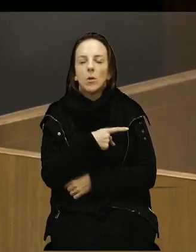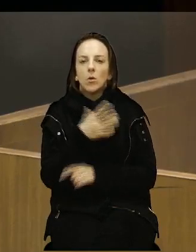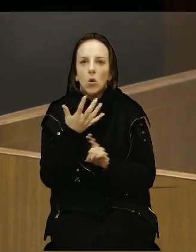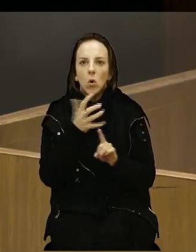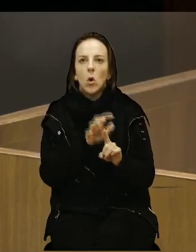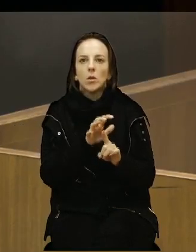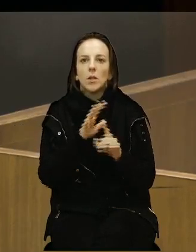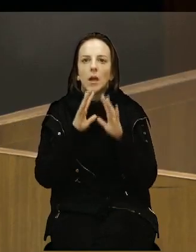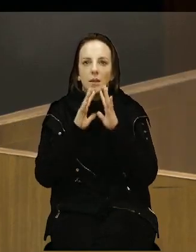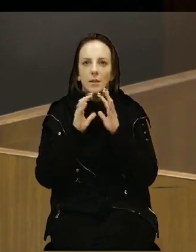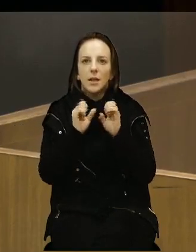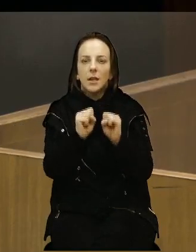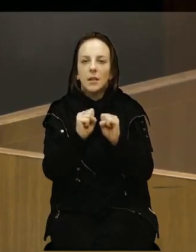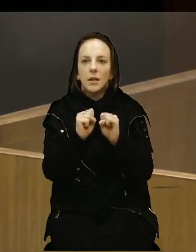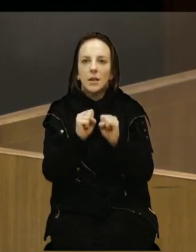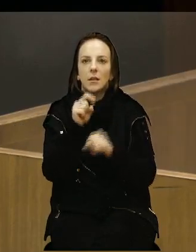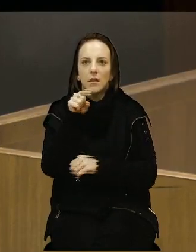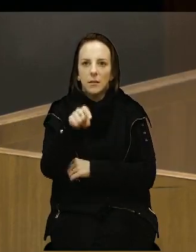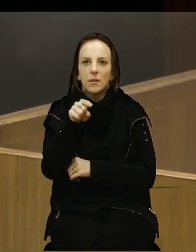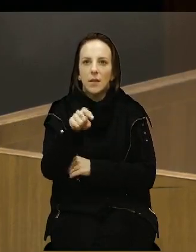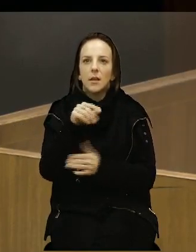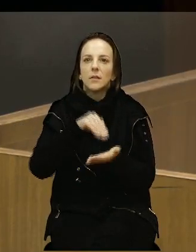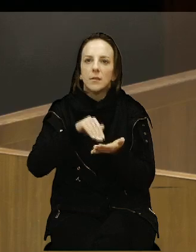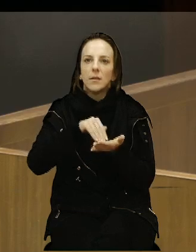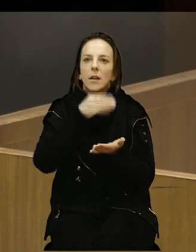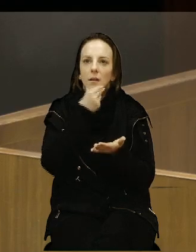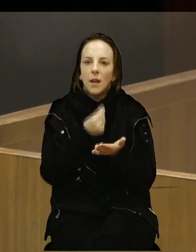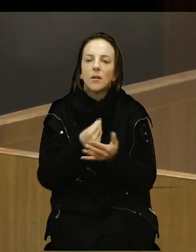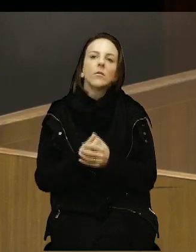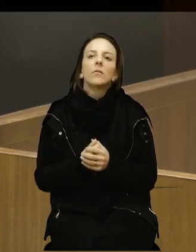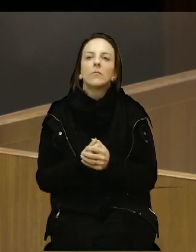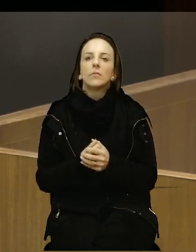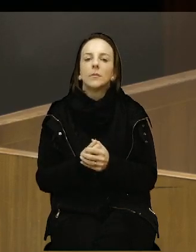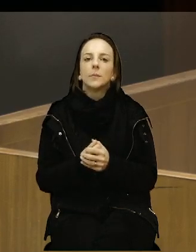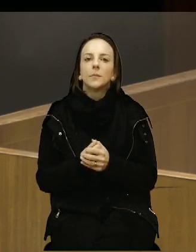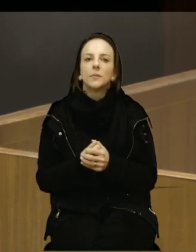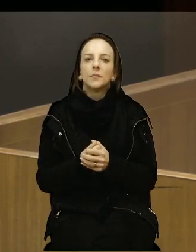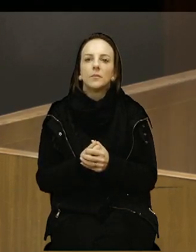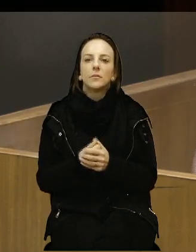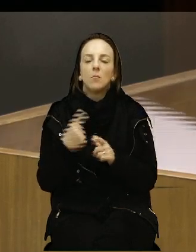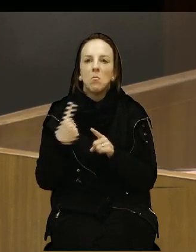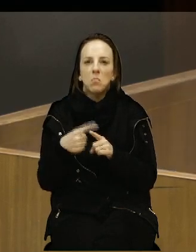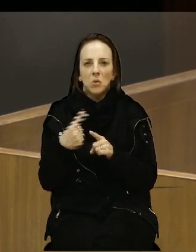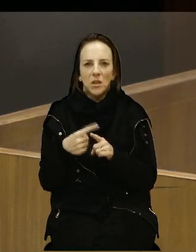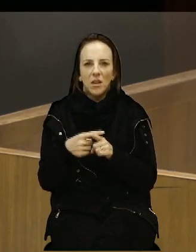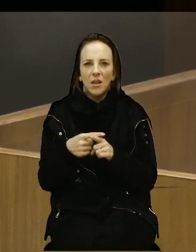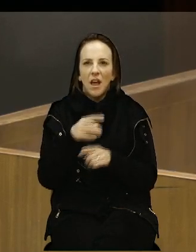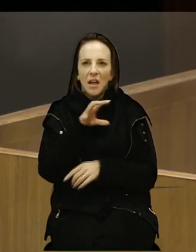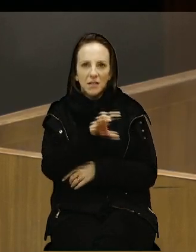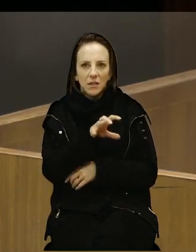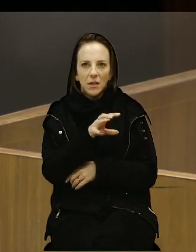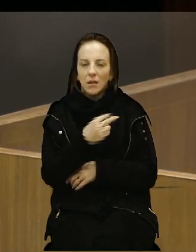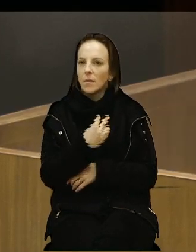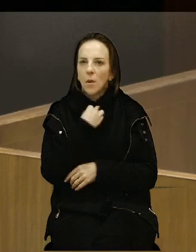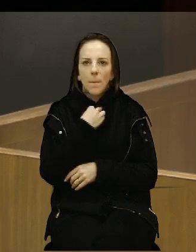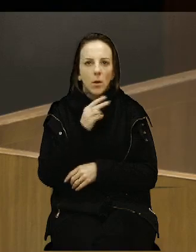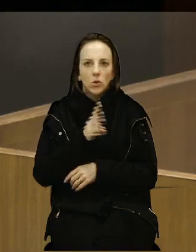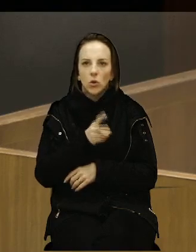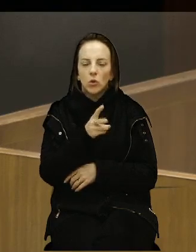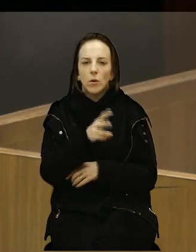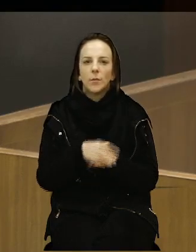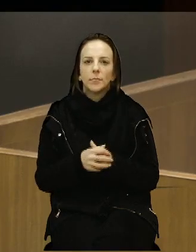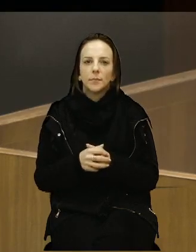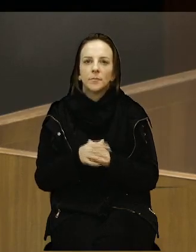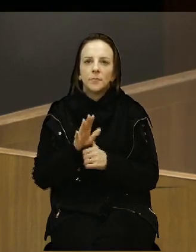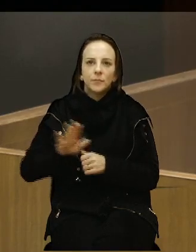a secretaria deste secretário, tá? Porque do jeito que está, não dá para continuar. Quando